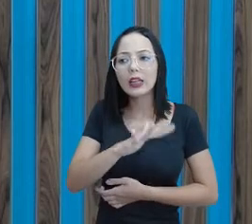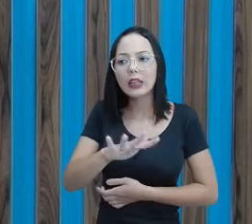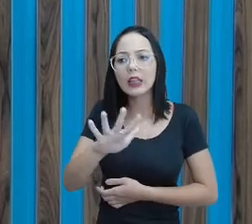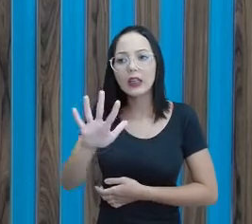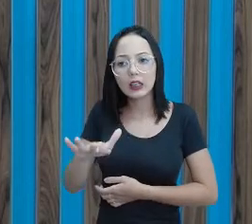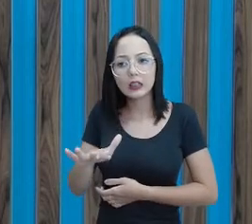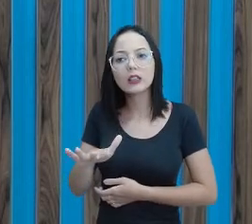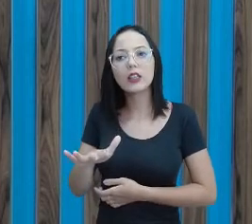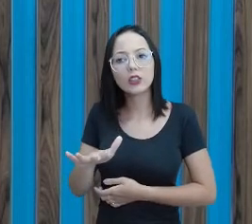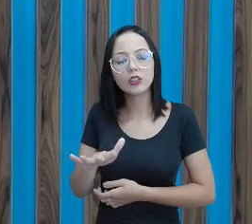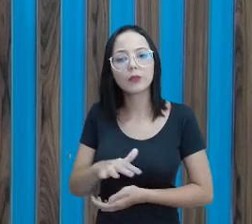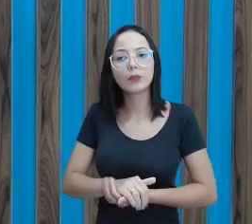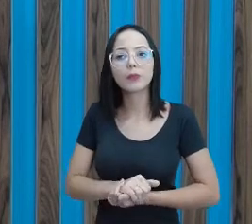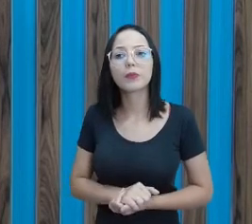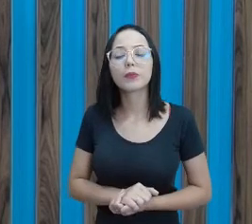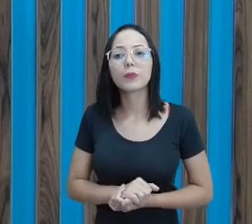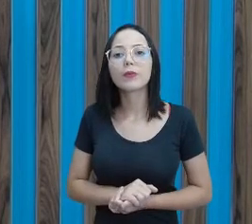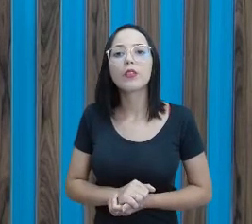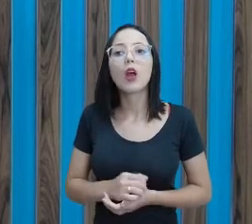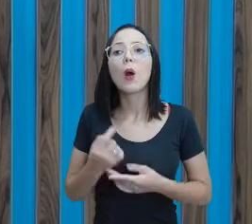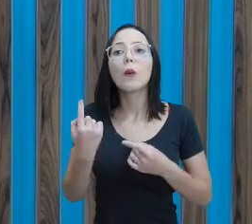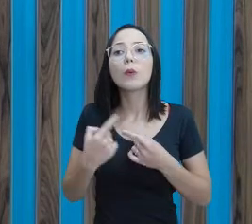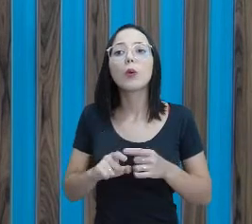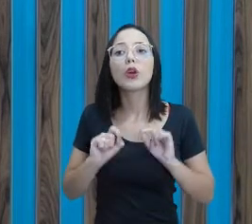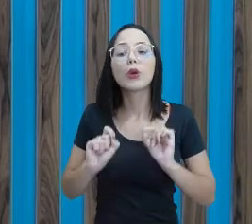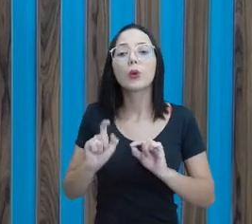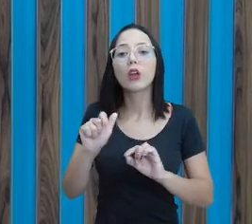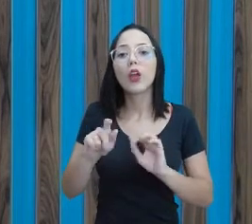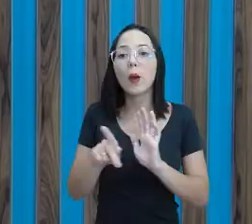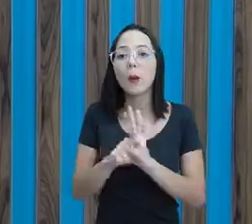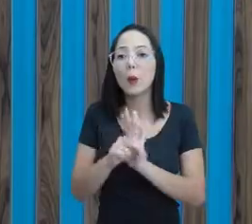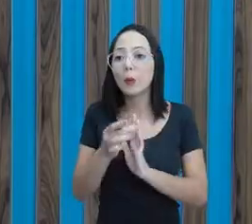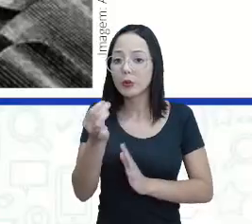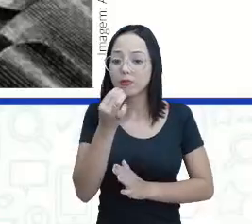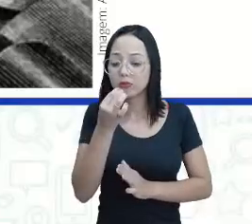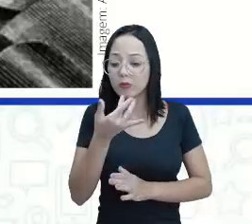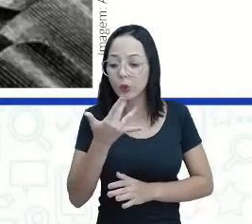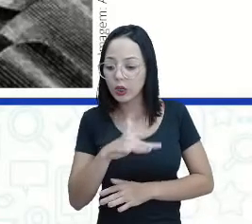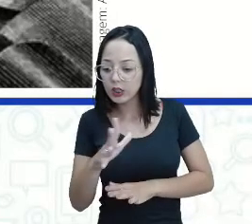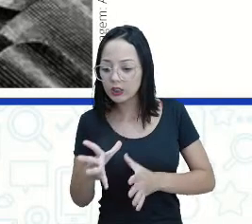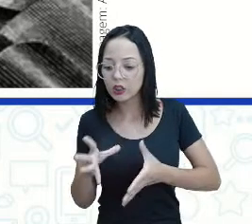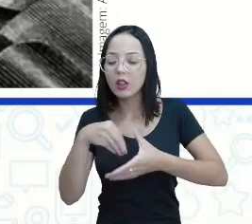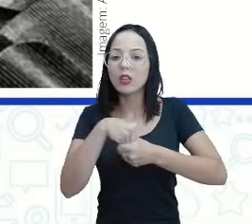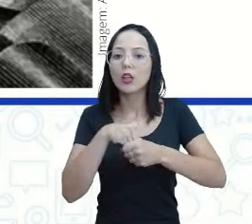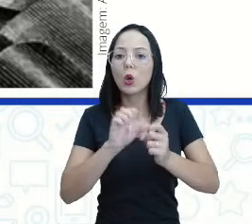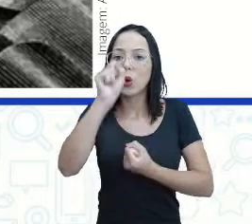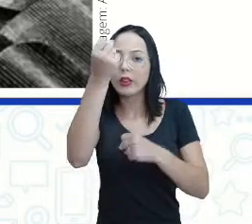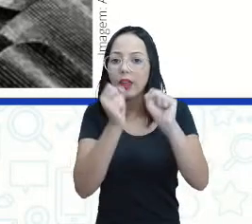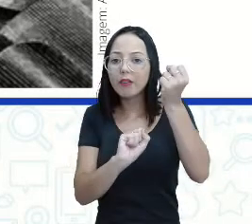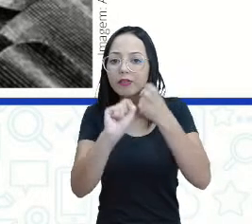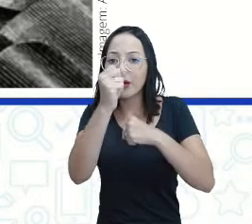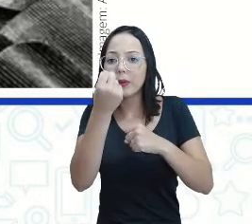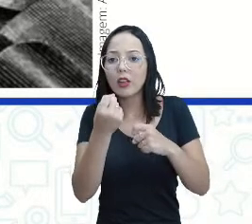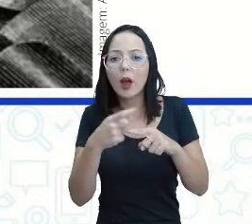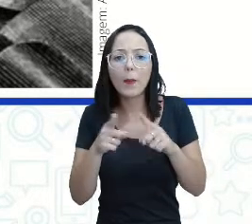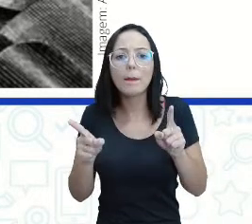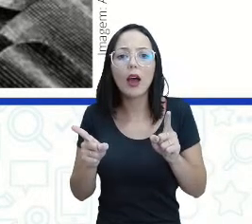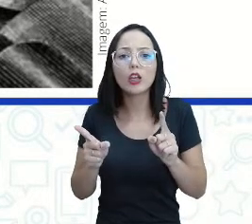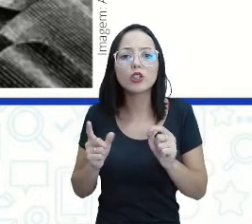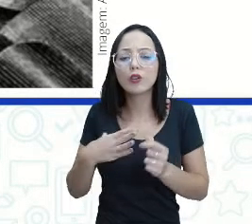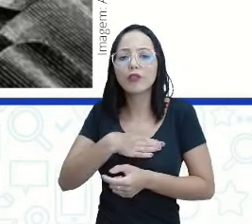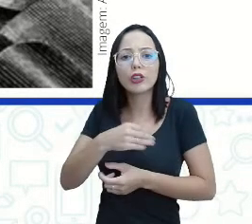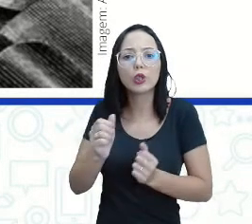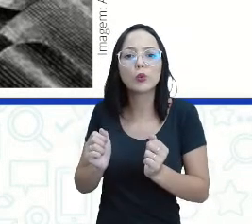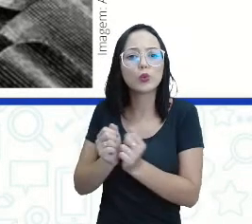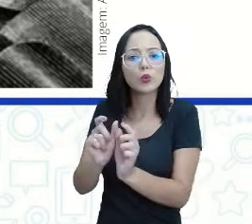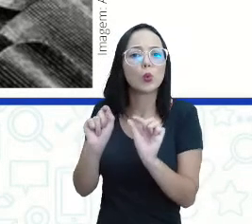mostrar aqui. Por aqui, porque ó. na TV aqui, fica ó, o contrário. Crianças, né? Aqui na fábrica. Por que eles faziam isso? Eles não tinham quem deixar, então levavam